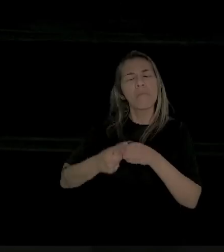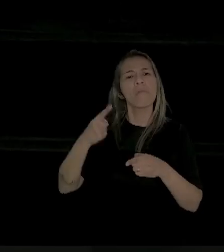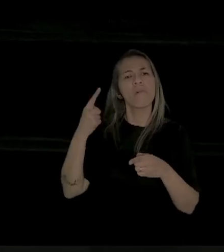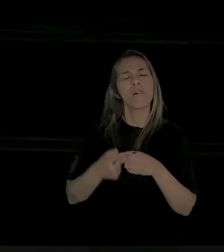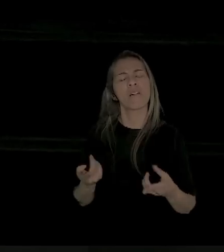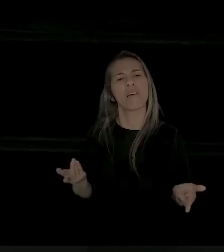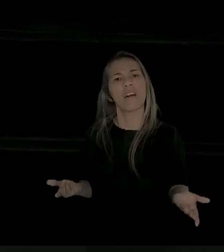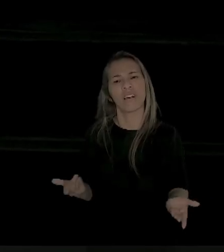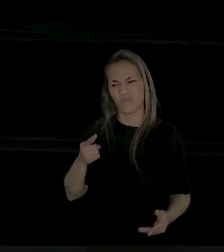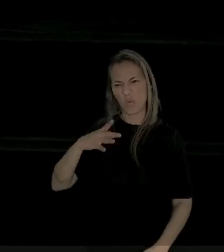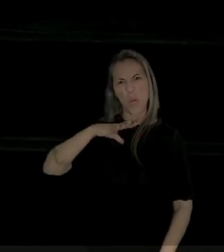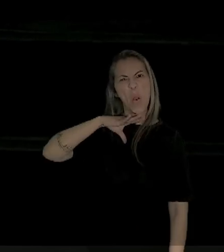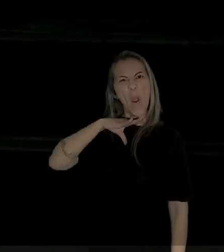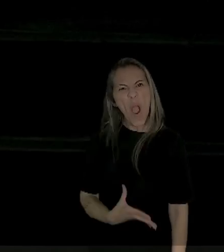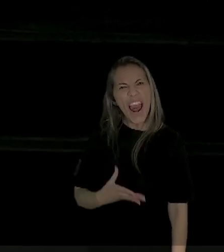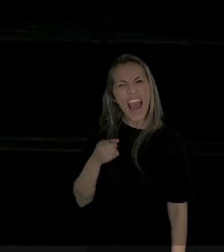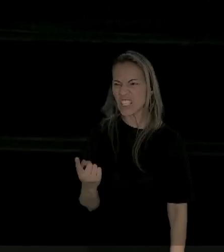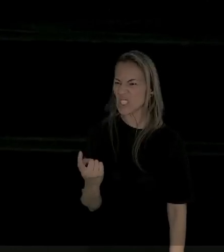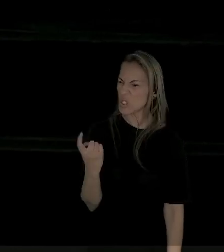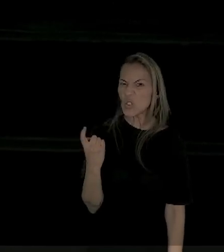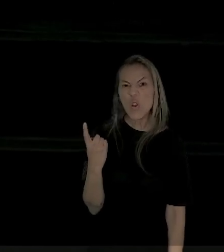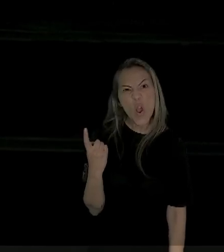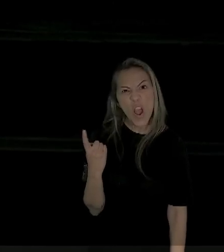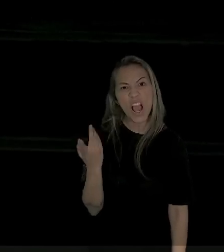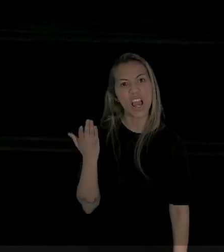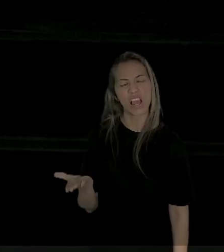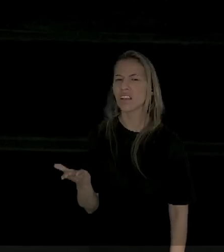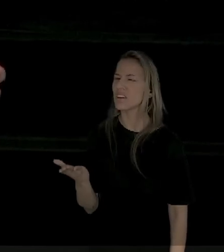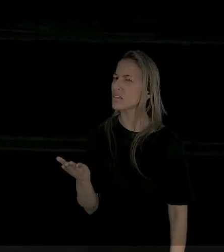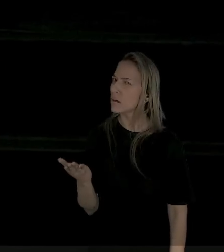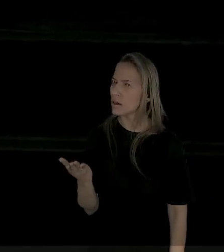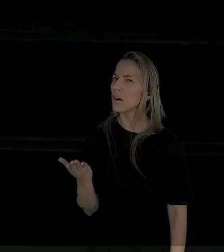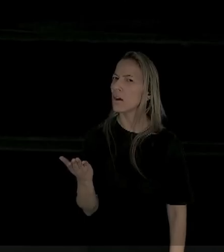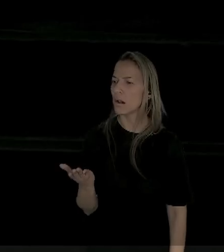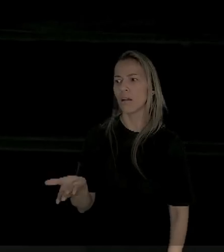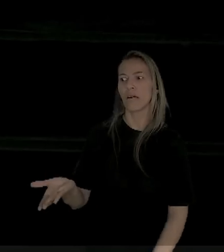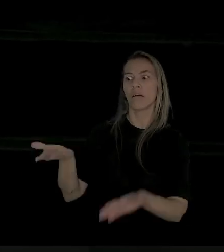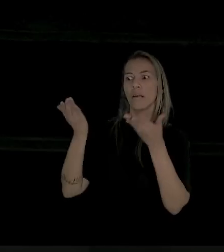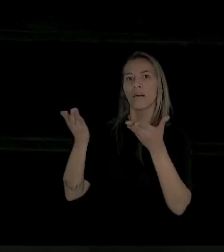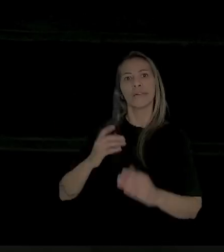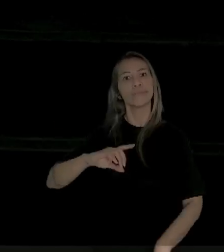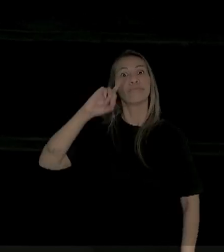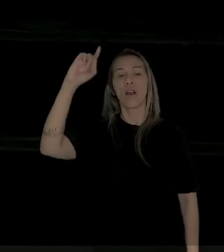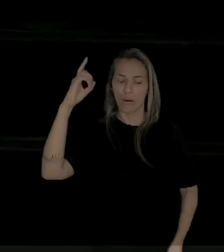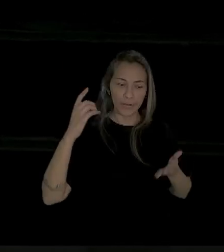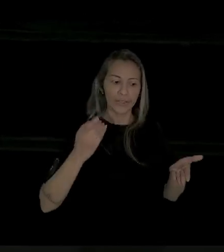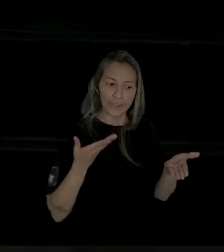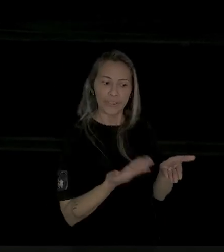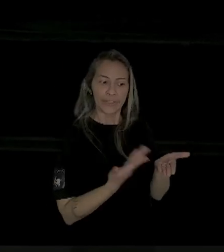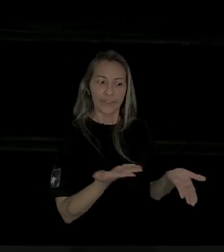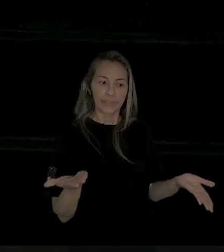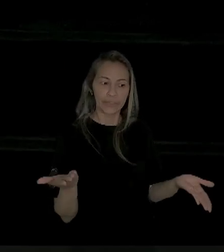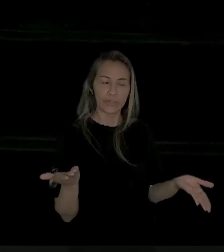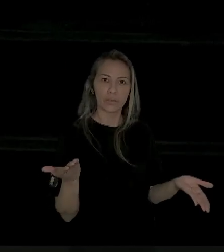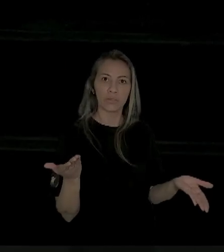que ele tem coragem de dizer que ficou só? Ei, Elias, toma vergonha na tua cara.